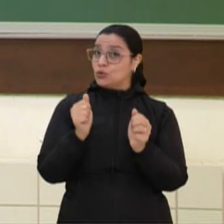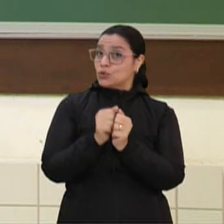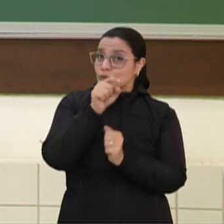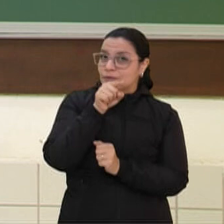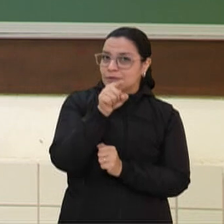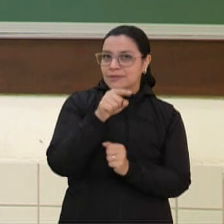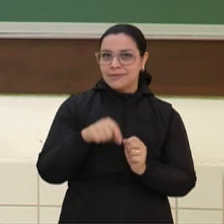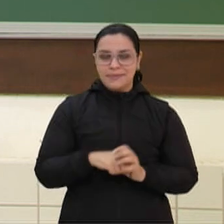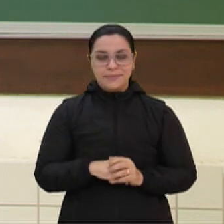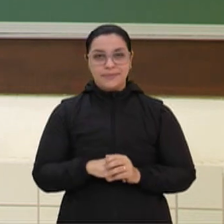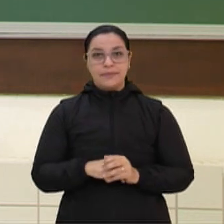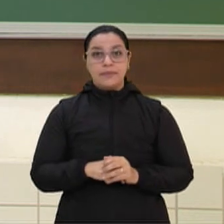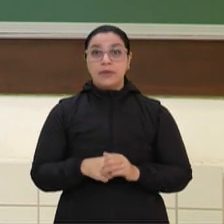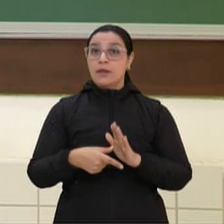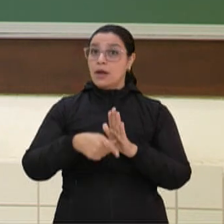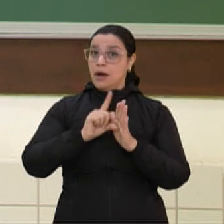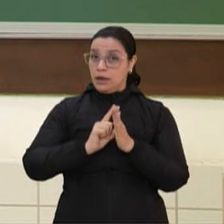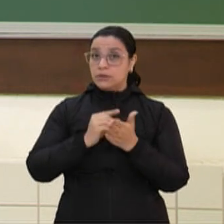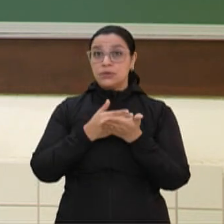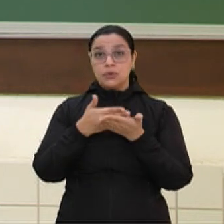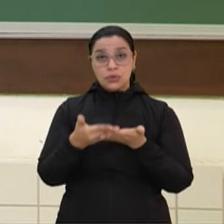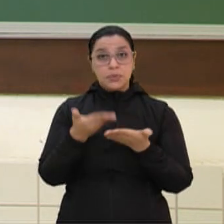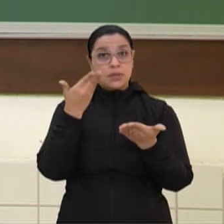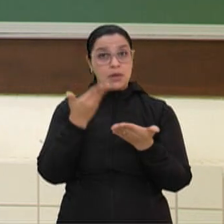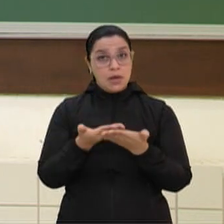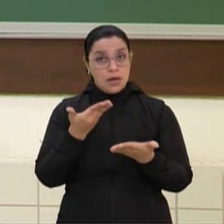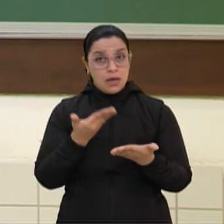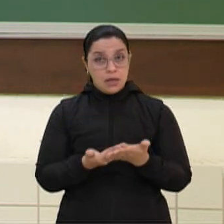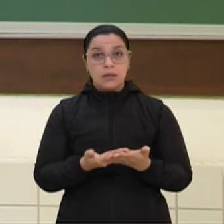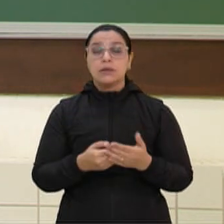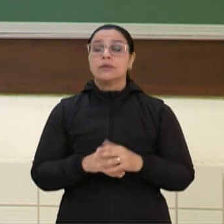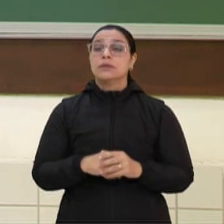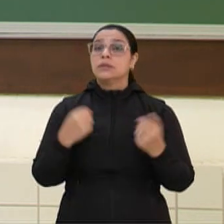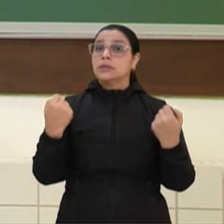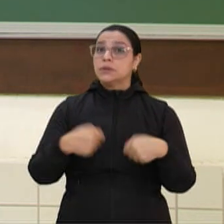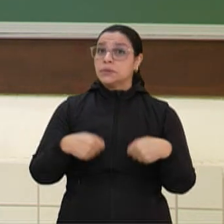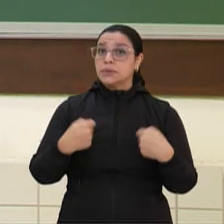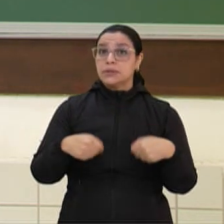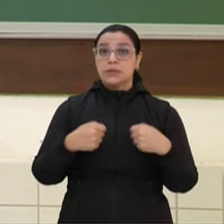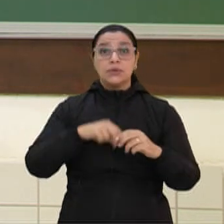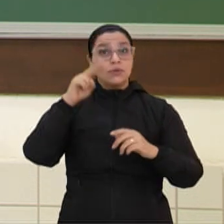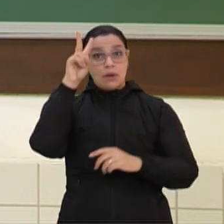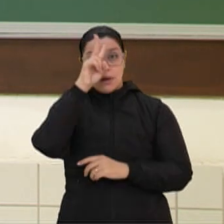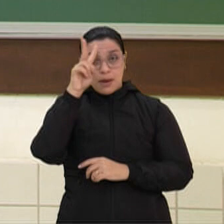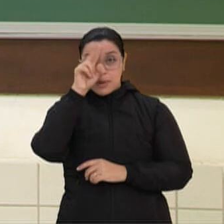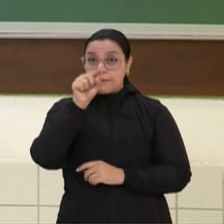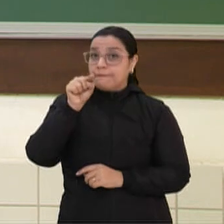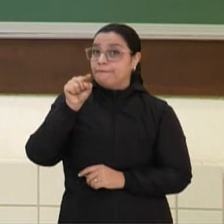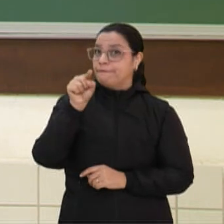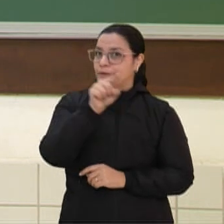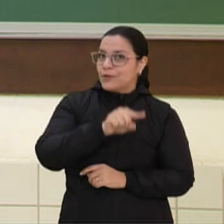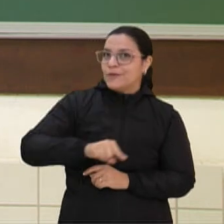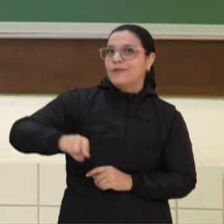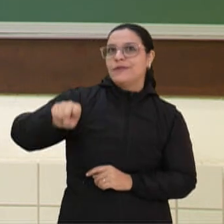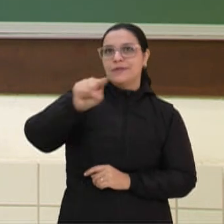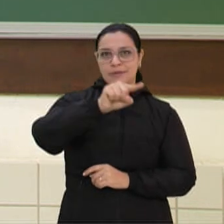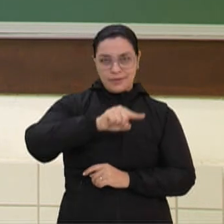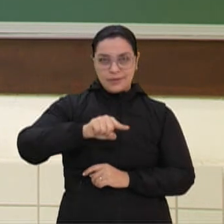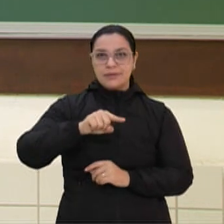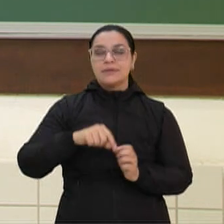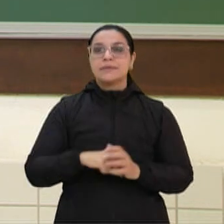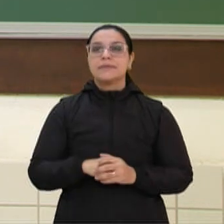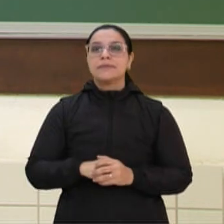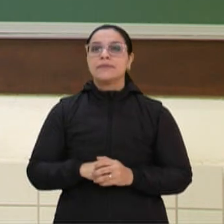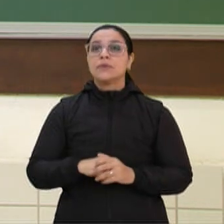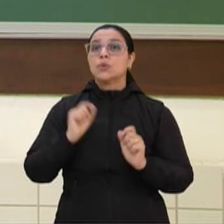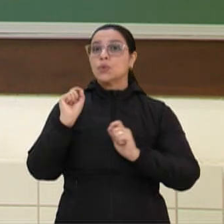estarei com vocês. Antes de iniciarmos a nossa aula, eu gostaria de lembrá-los, ou lembrá-las a todos e a